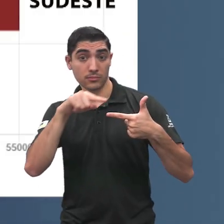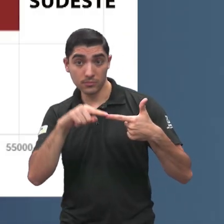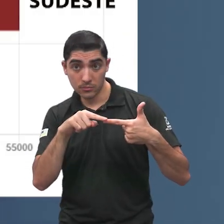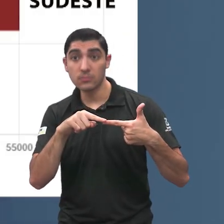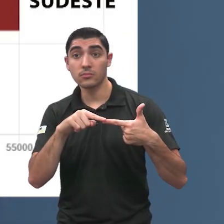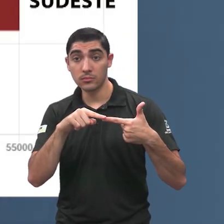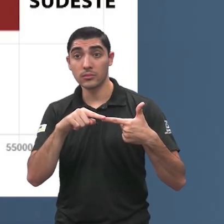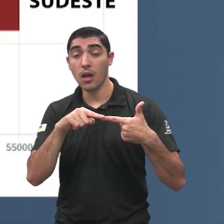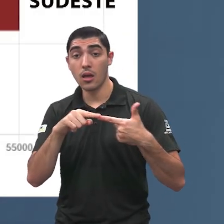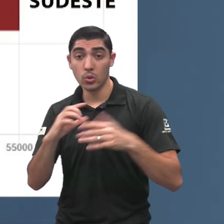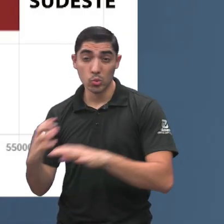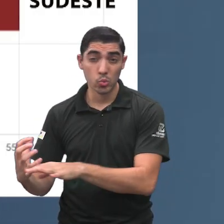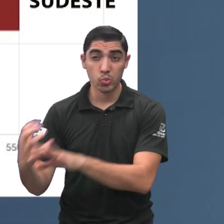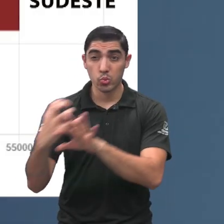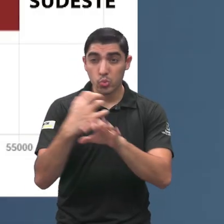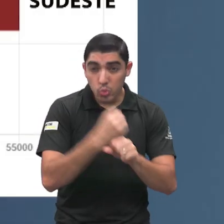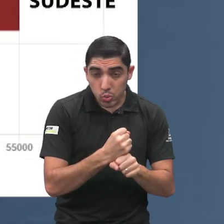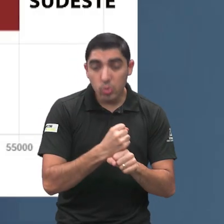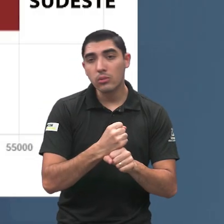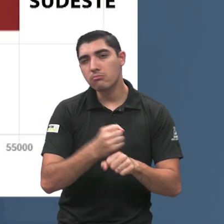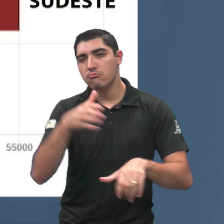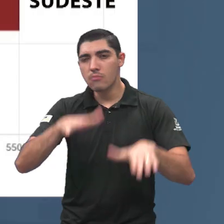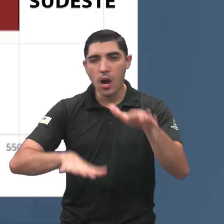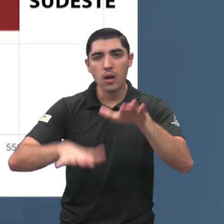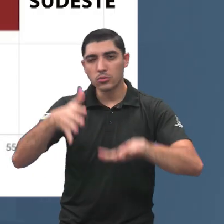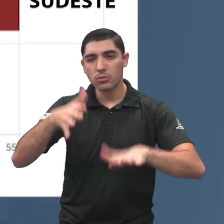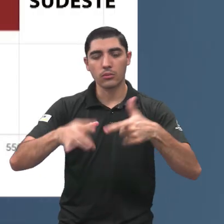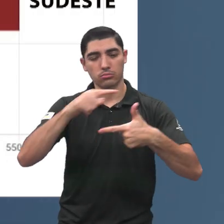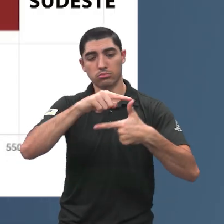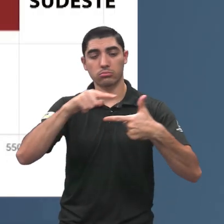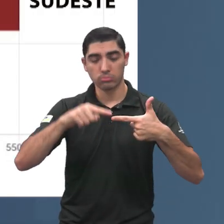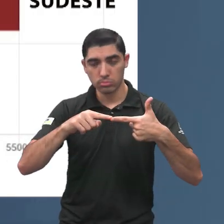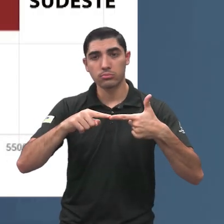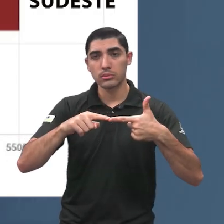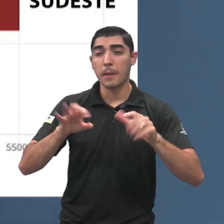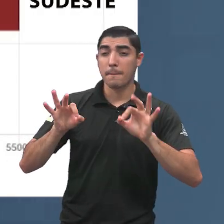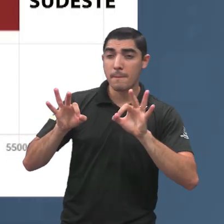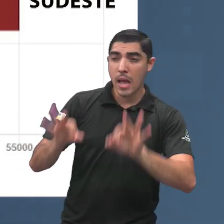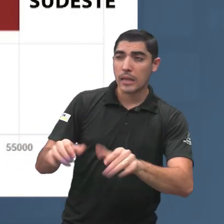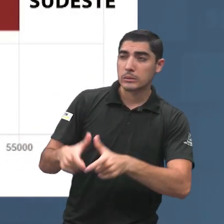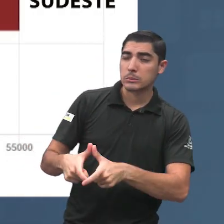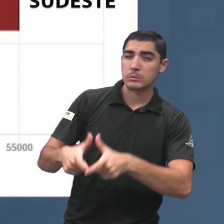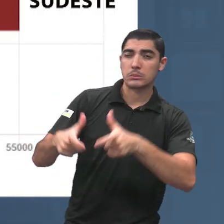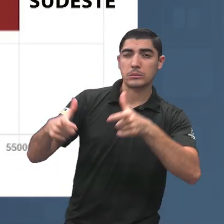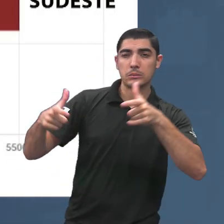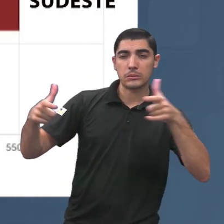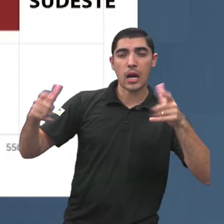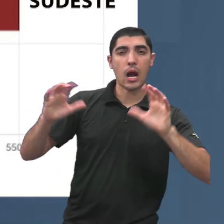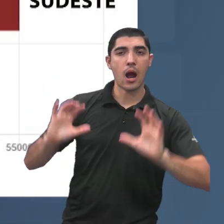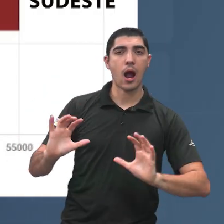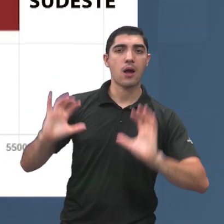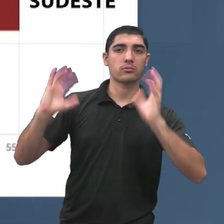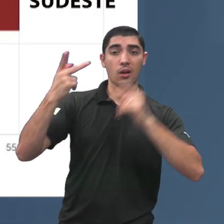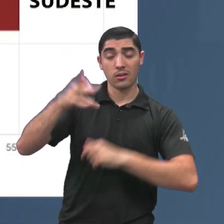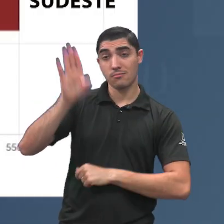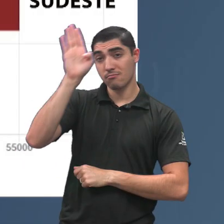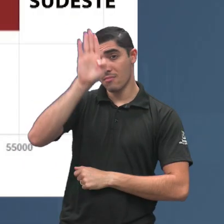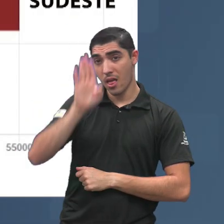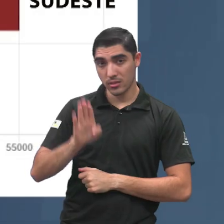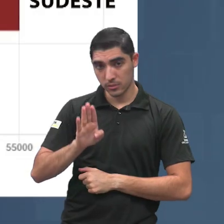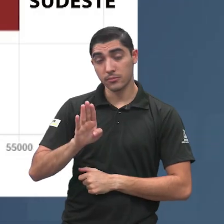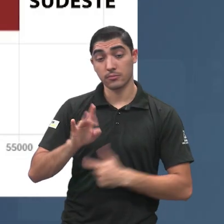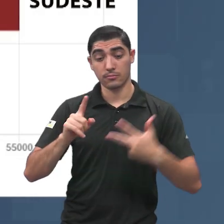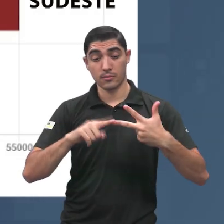duas regiões juntas, elas representam a maior parte dos casos de ausência paterna no